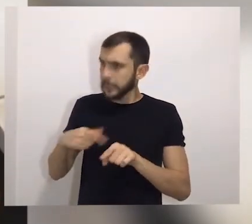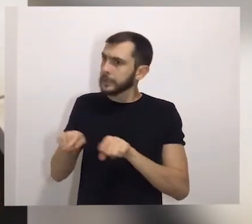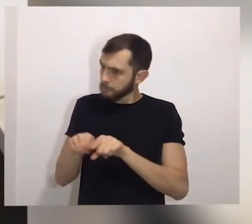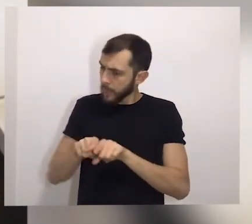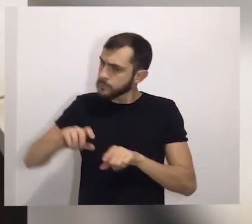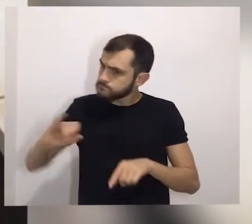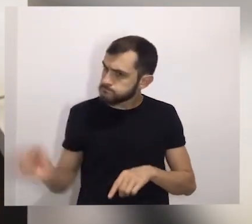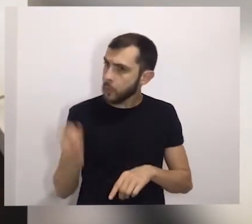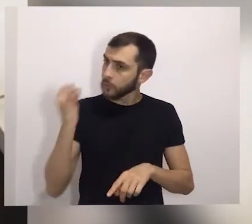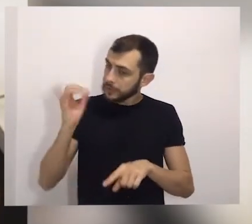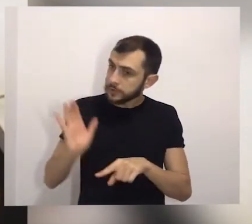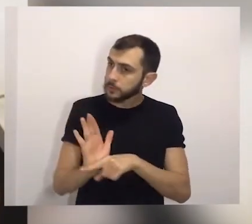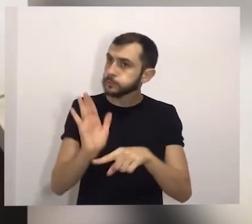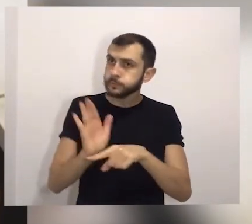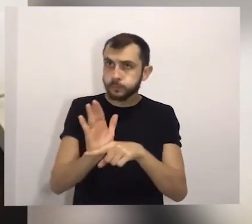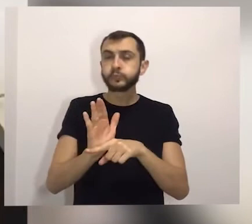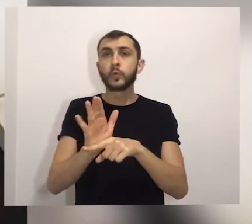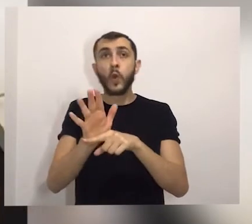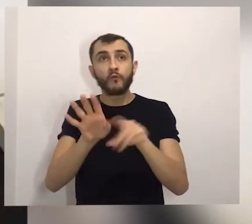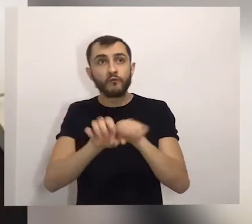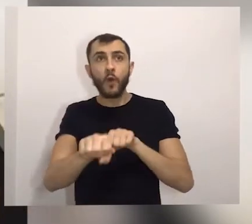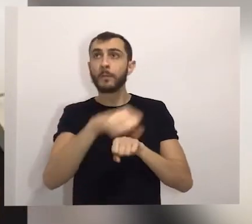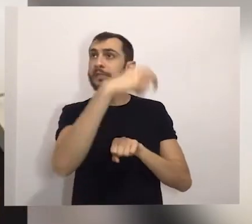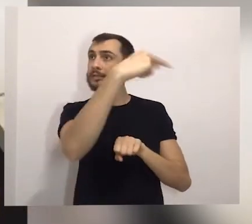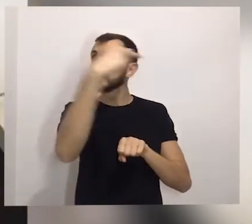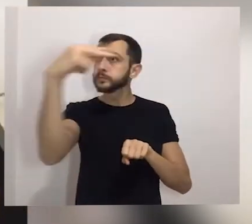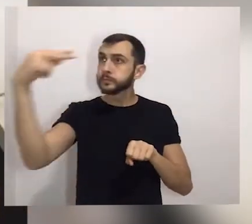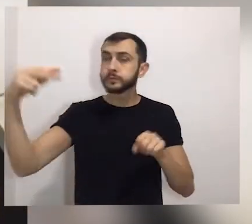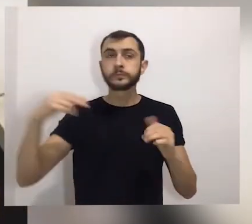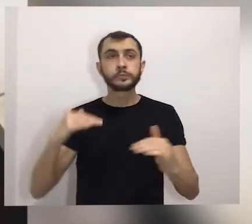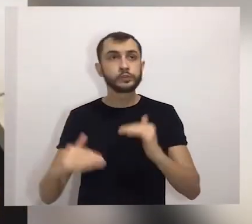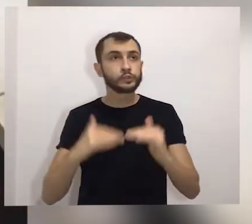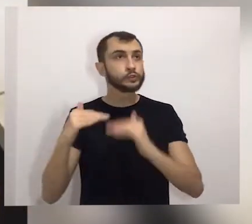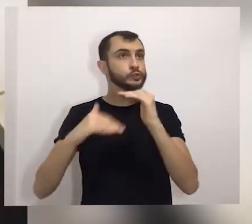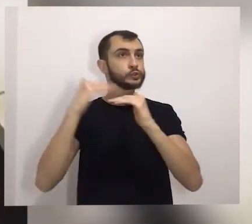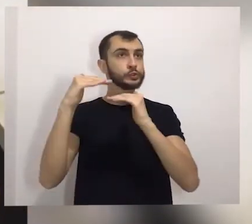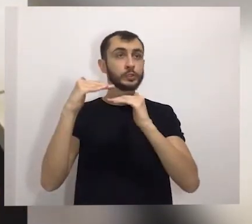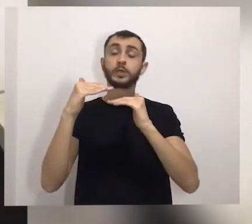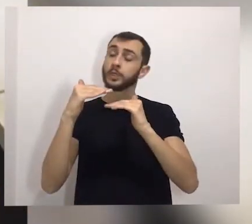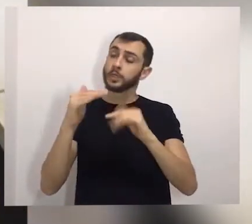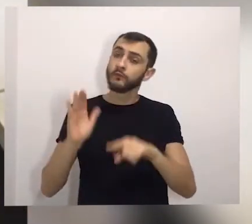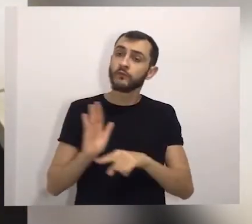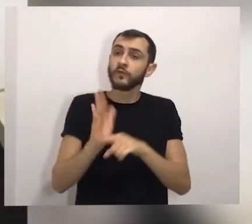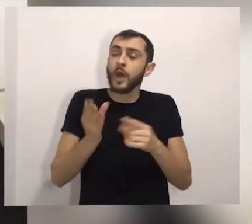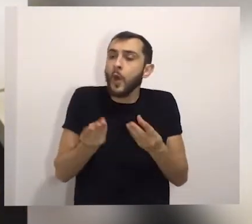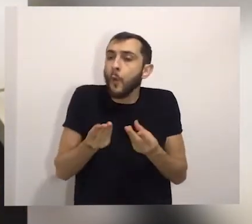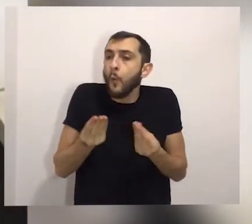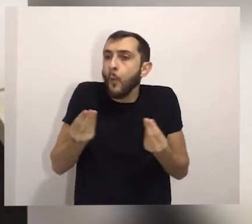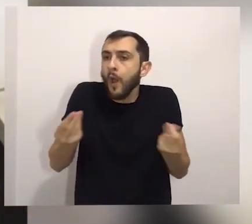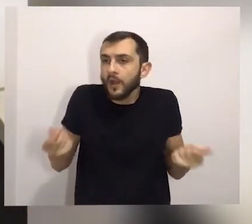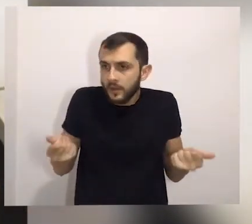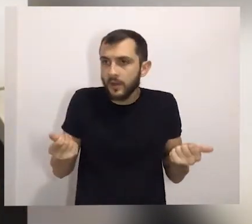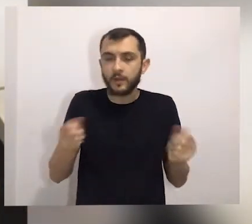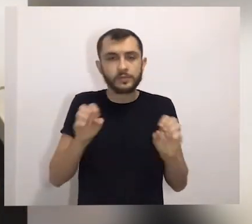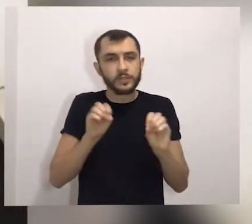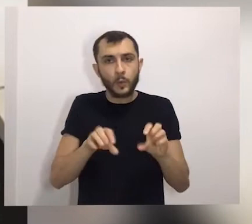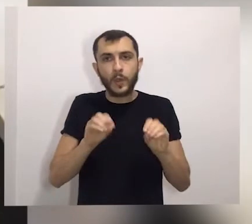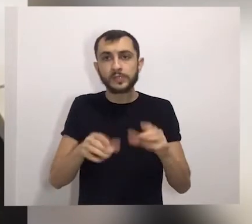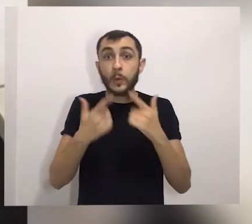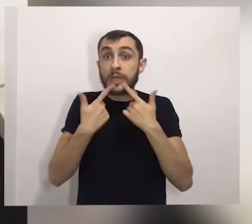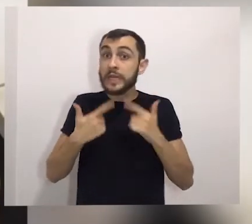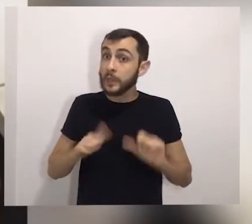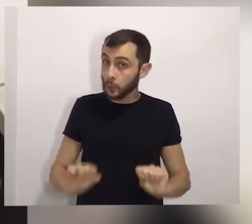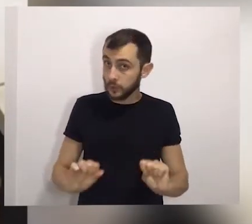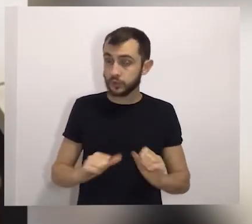de relevância na formação desses jovens e fortalece, assim, a qualidade da educação